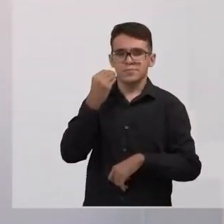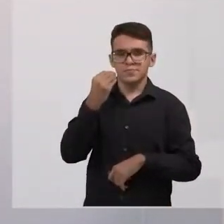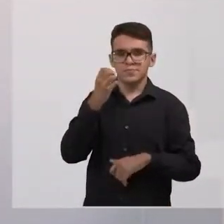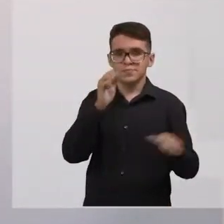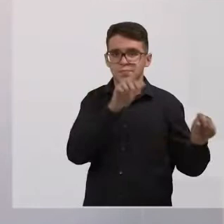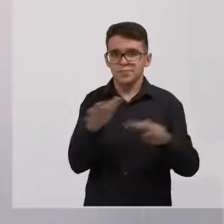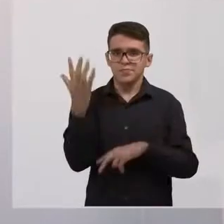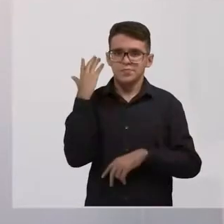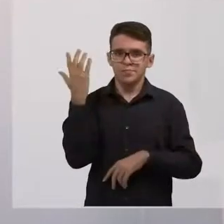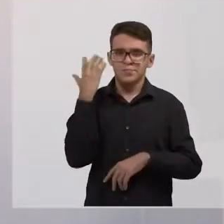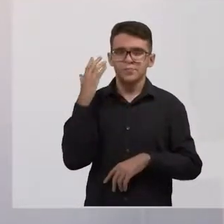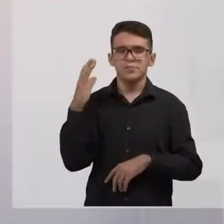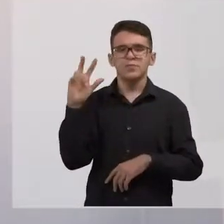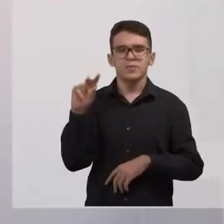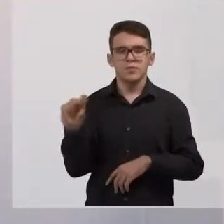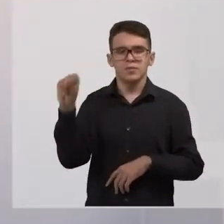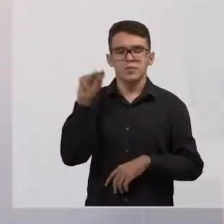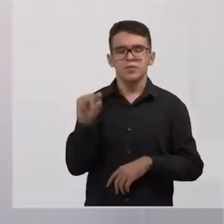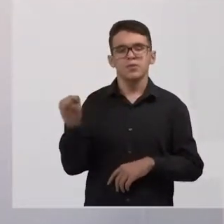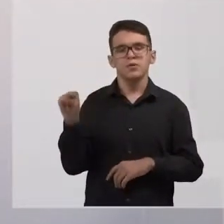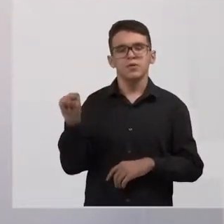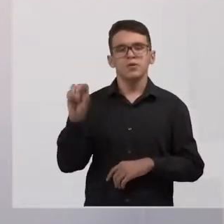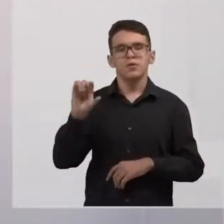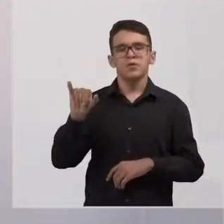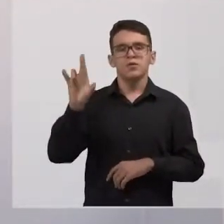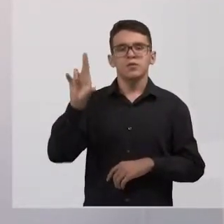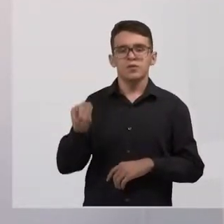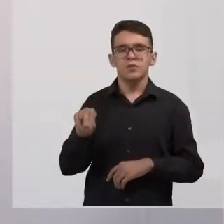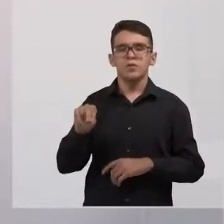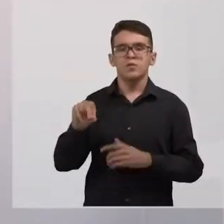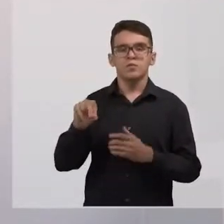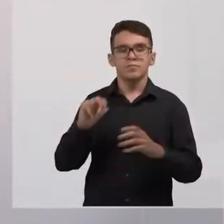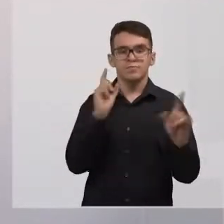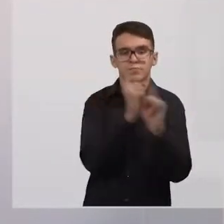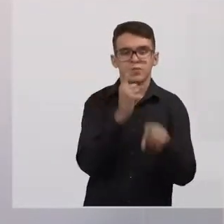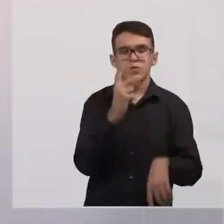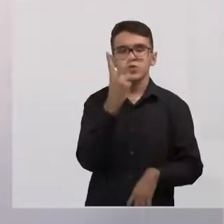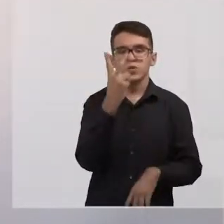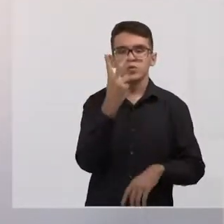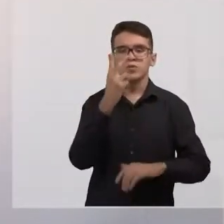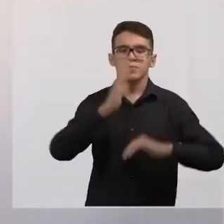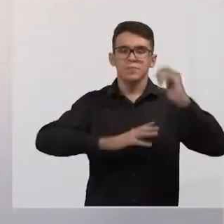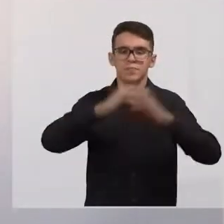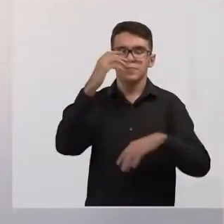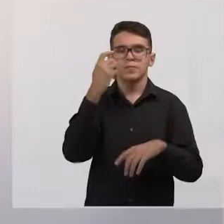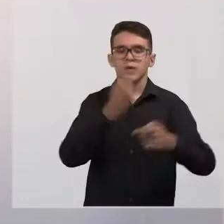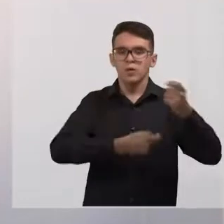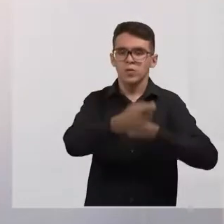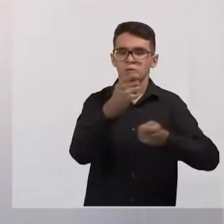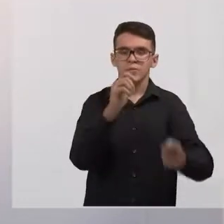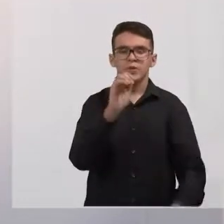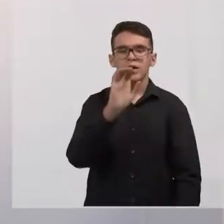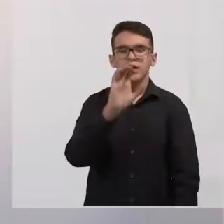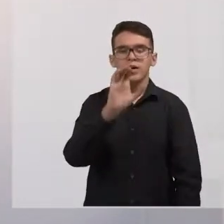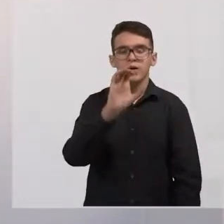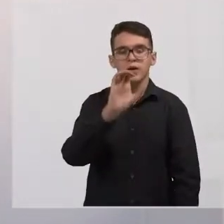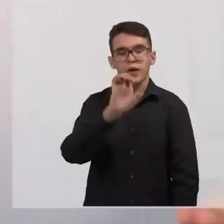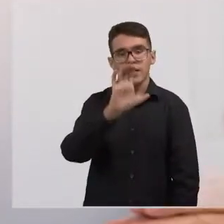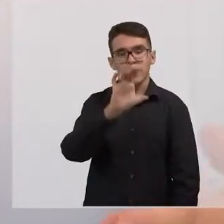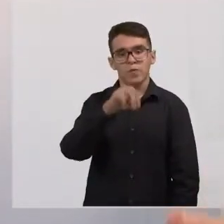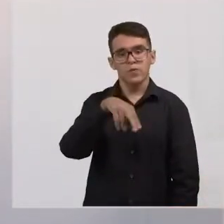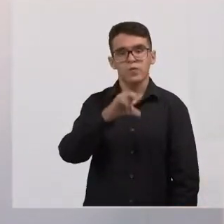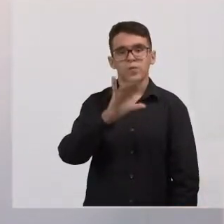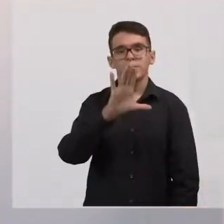ele teve um encontro com nada mais, nada menos do que 2 economistas renomados, como Luiz Carlos Bresser Pereira